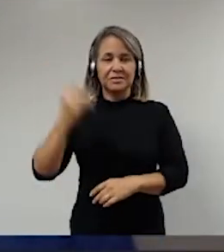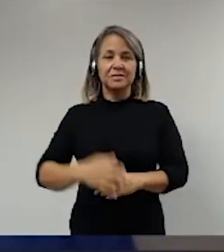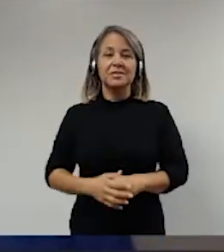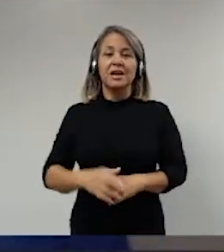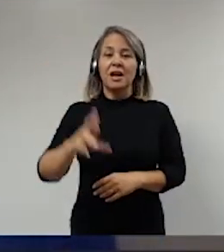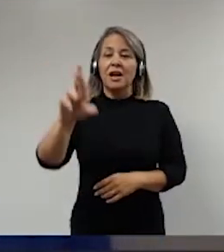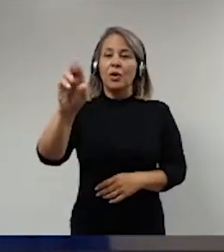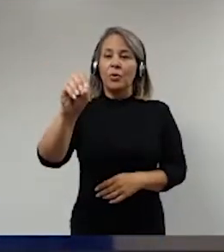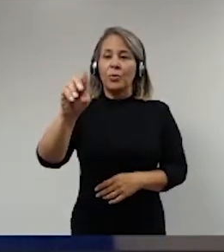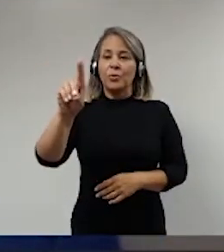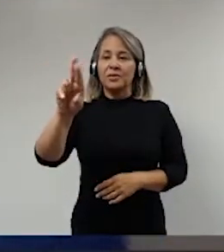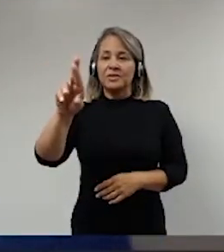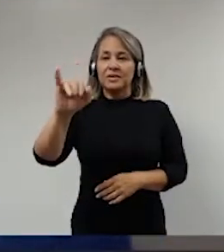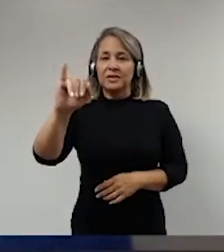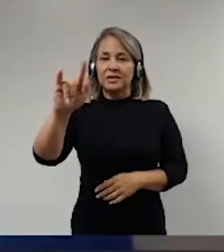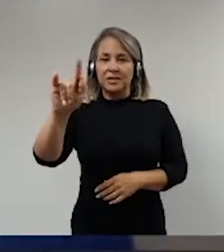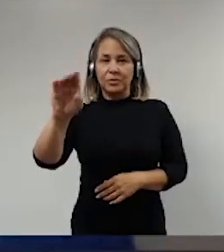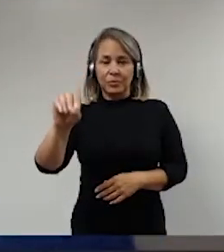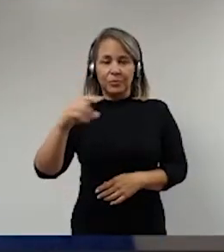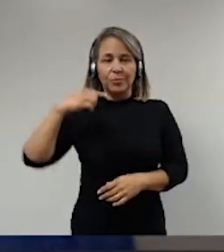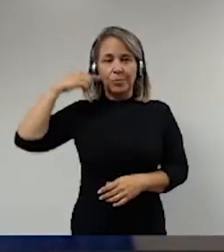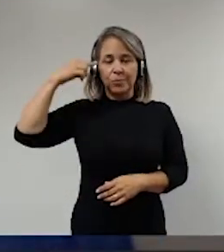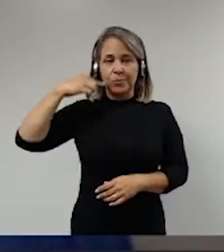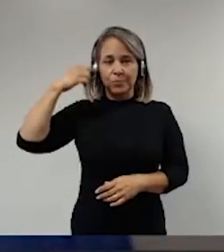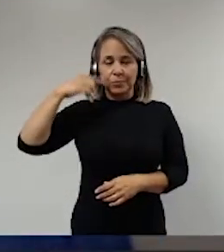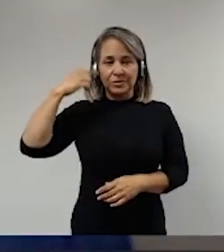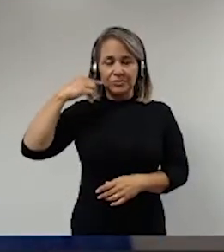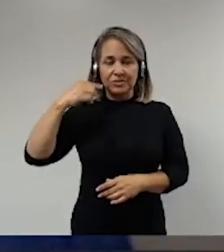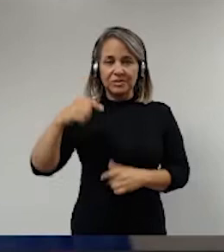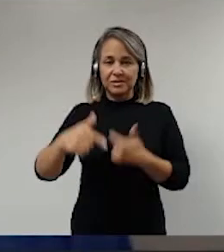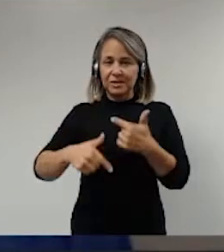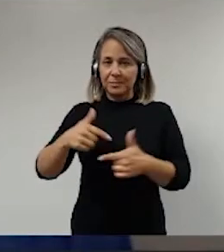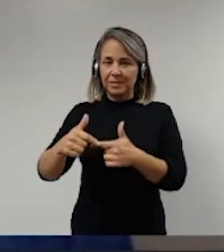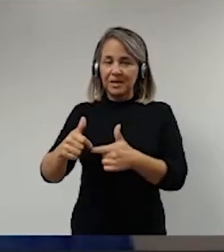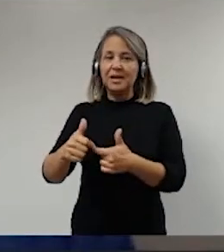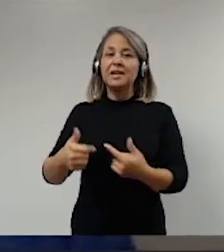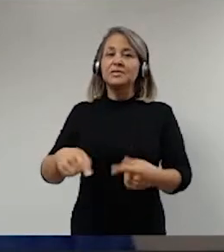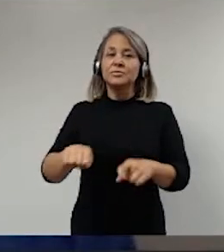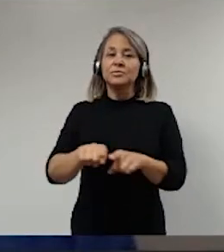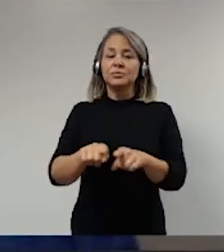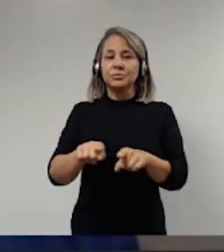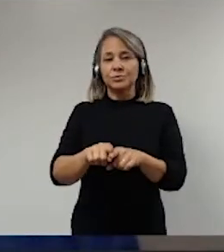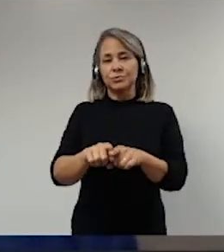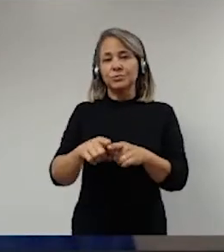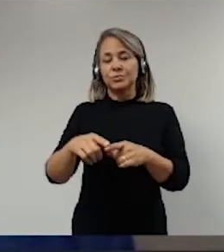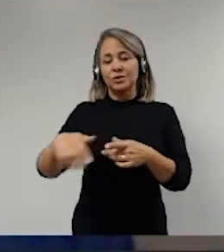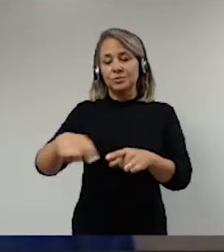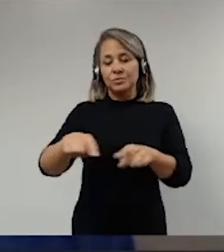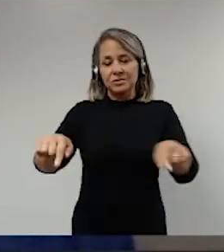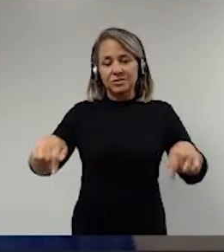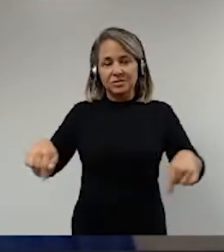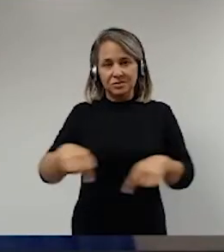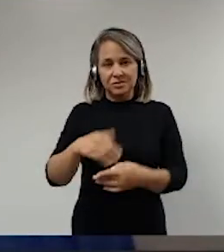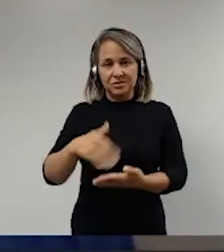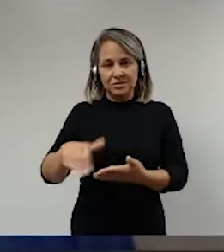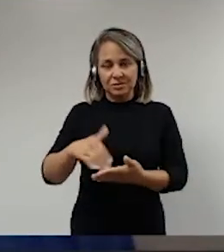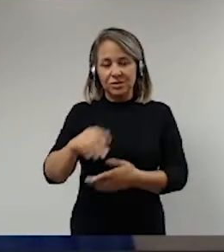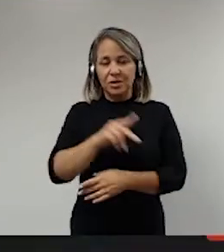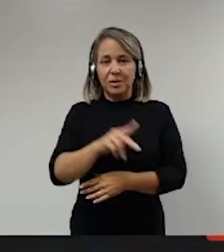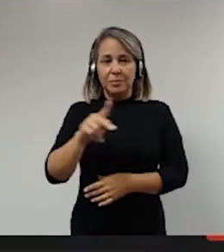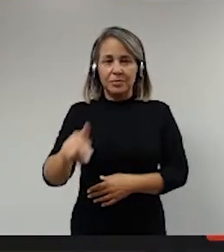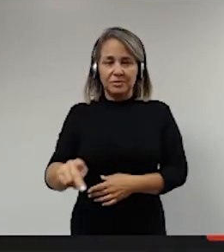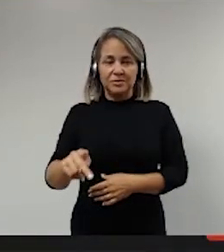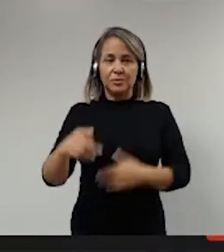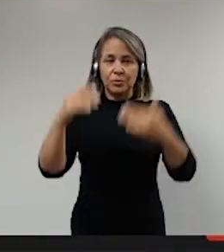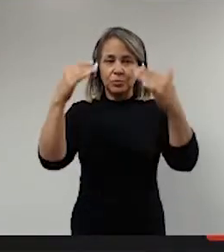é advogado, é sócio do escritório Sesnic, Quintino e Salinas Advogados, professor do programa de